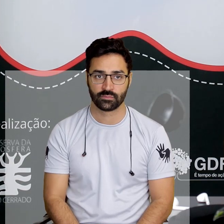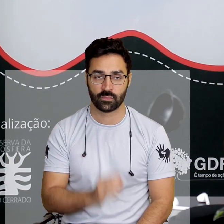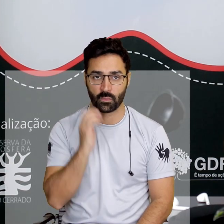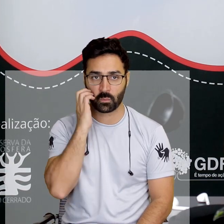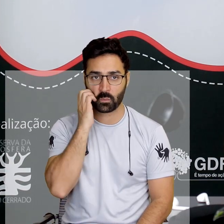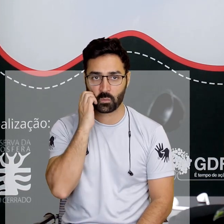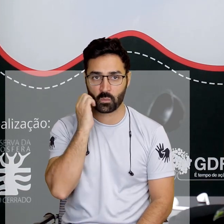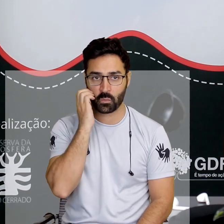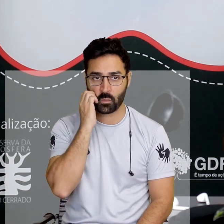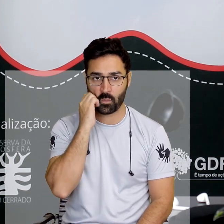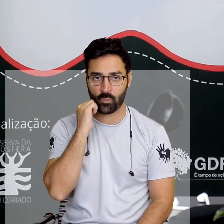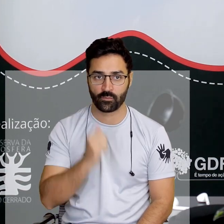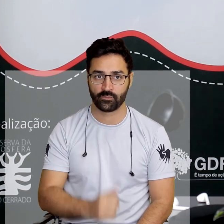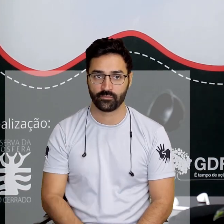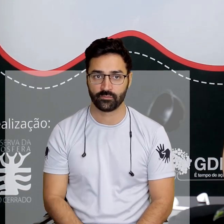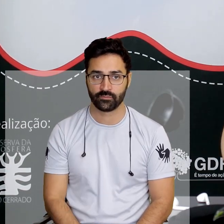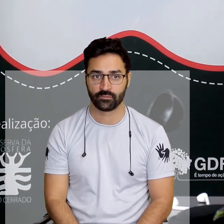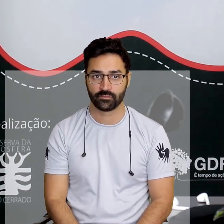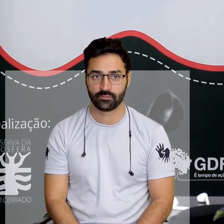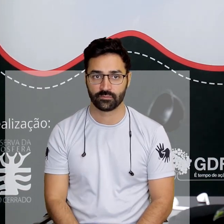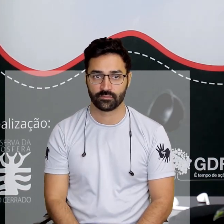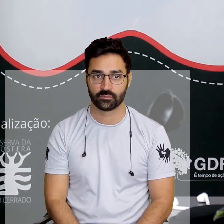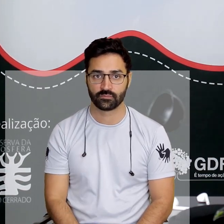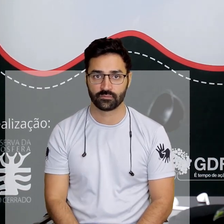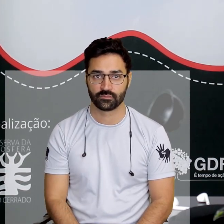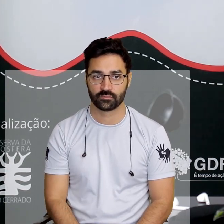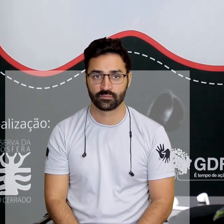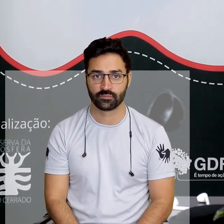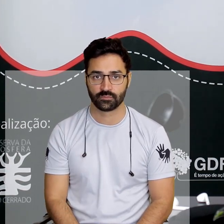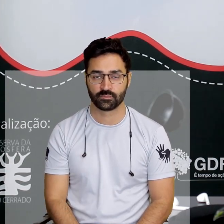sábado e domingo.